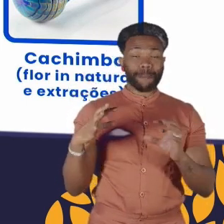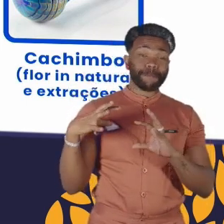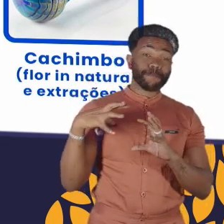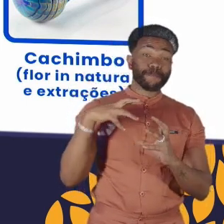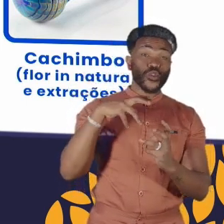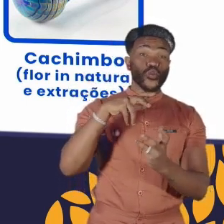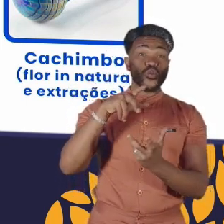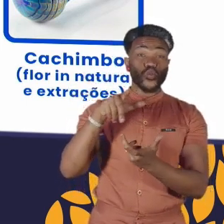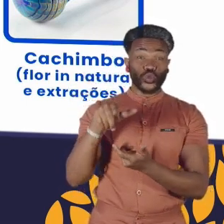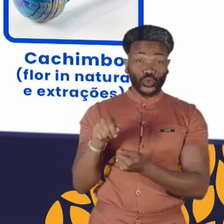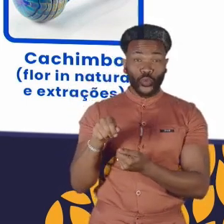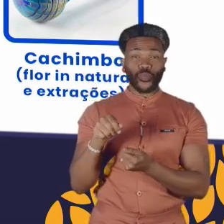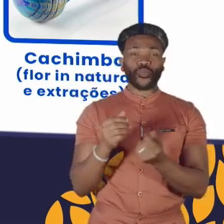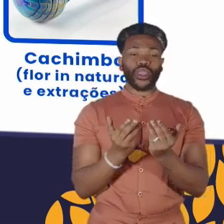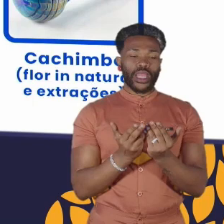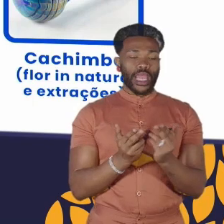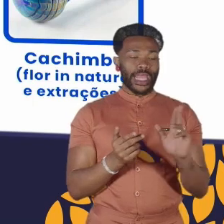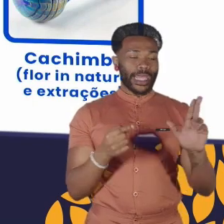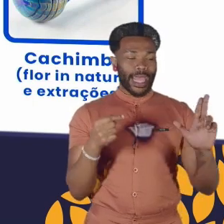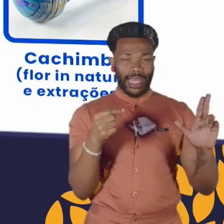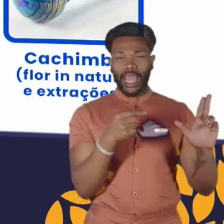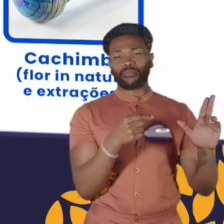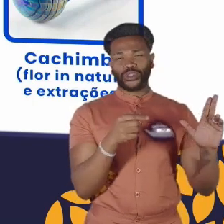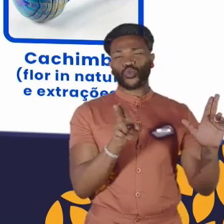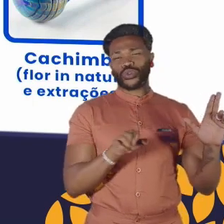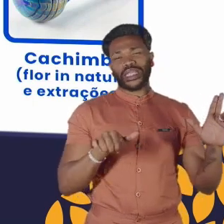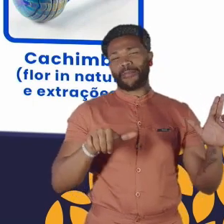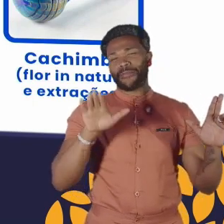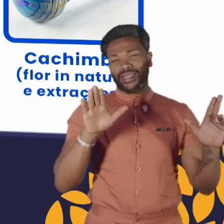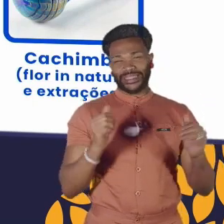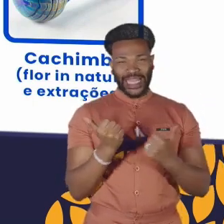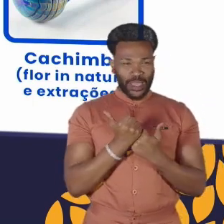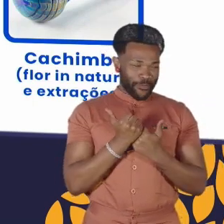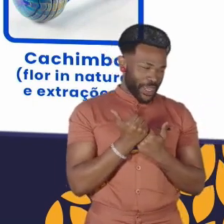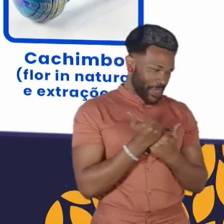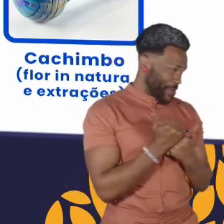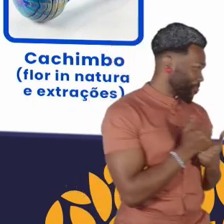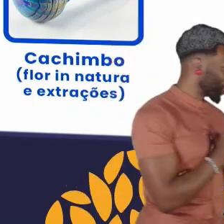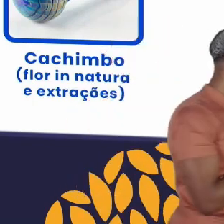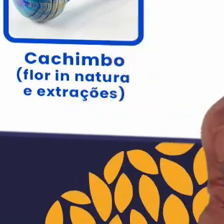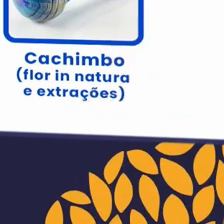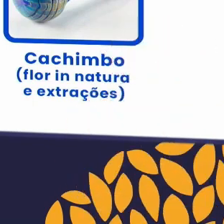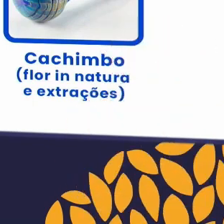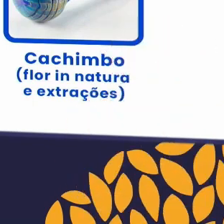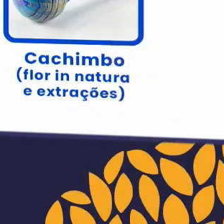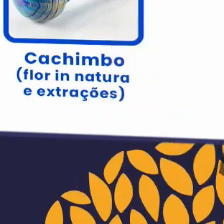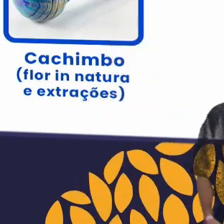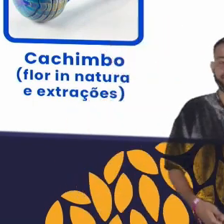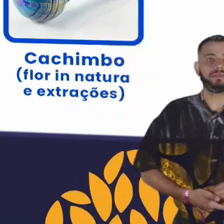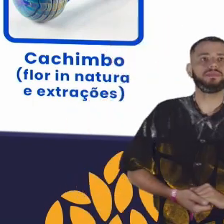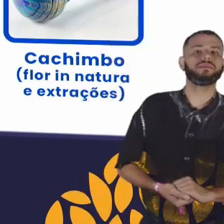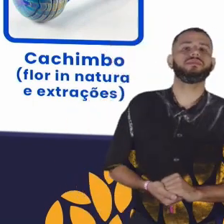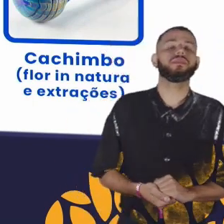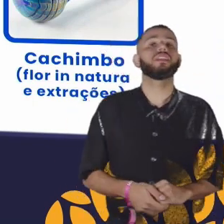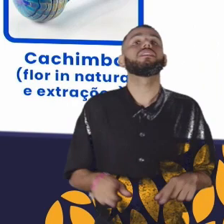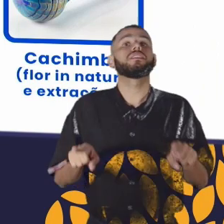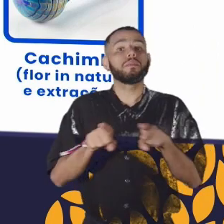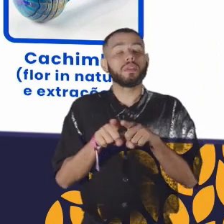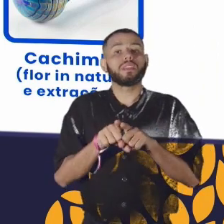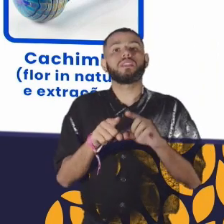mundo, e a cannabis é a droga ilícita também mais usada no mundo. A gente tem os vaporizadores de ervas